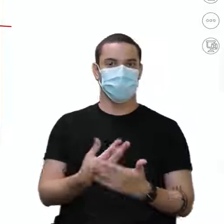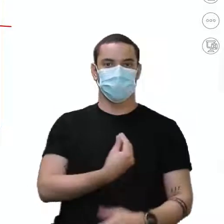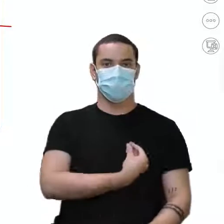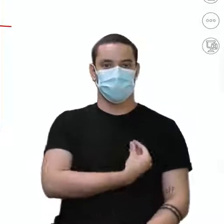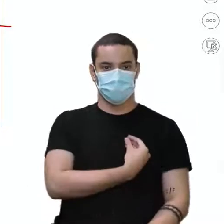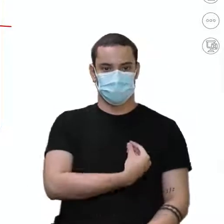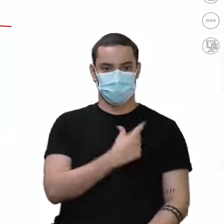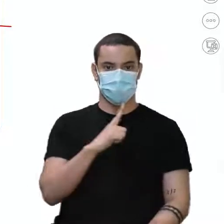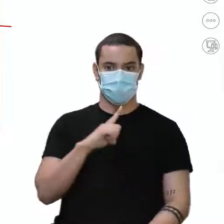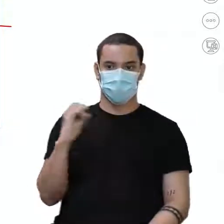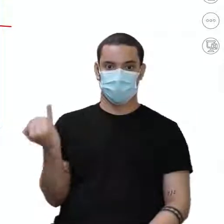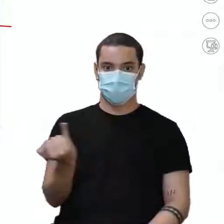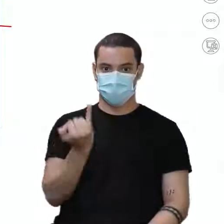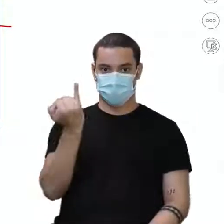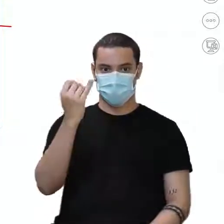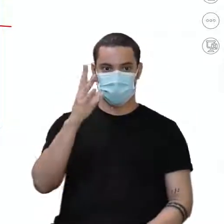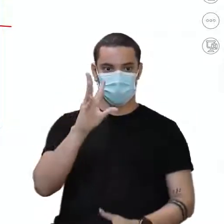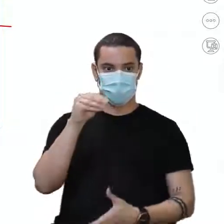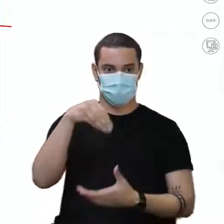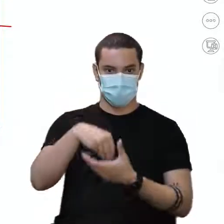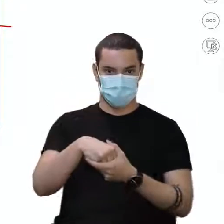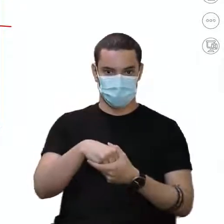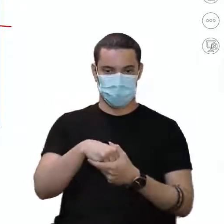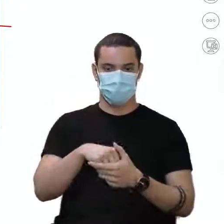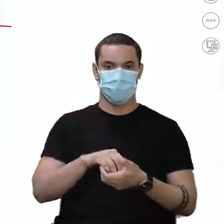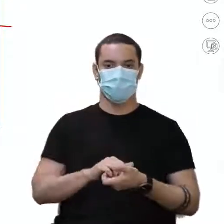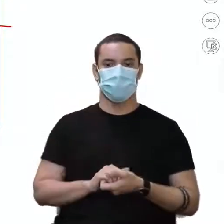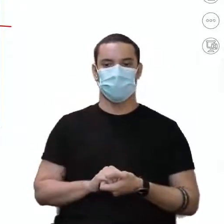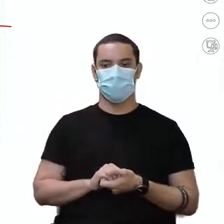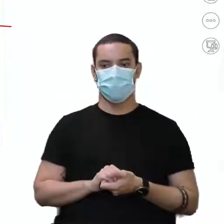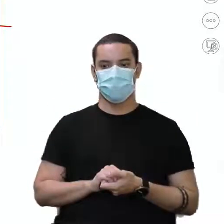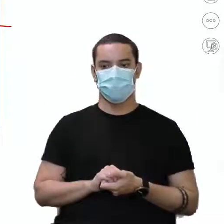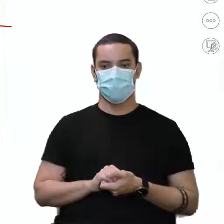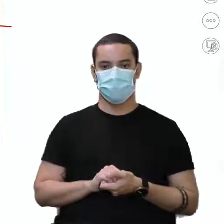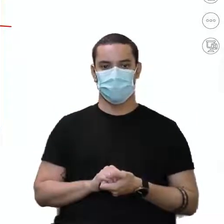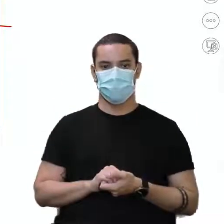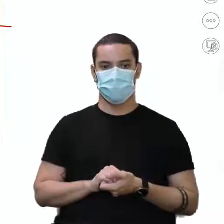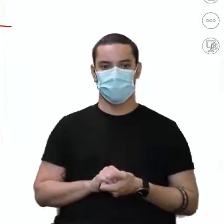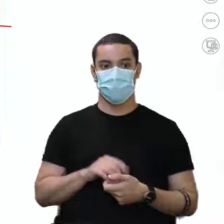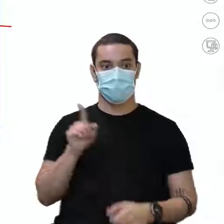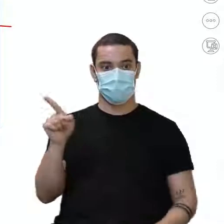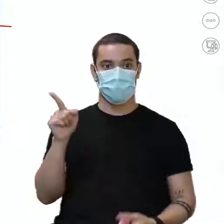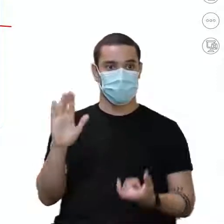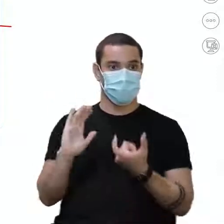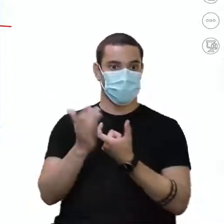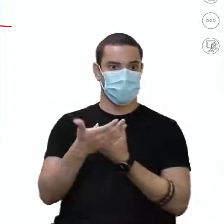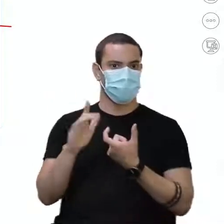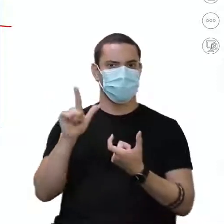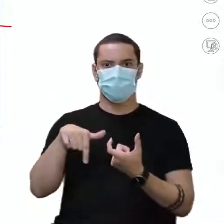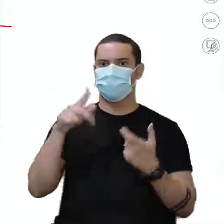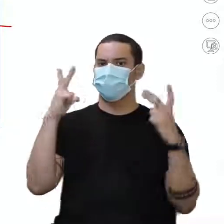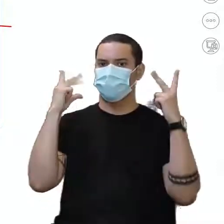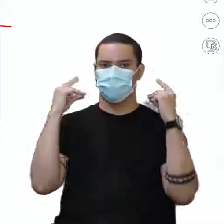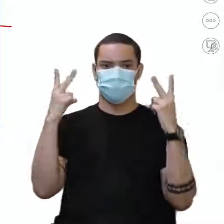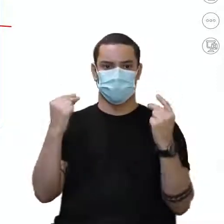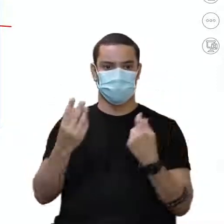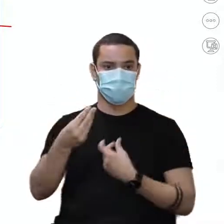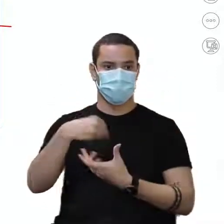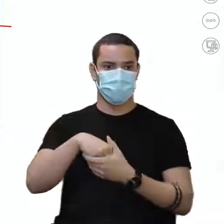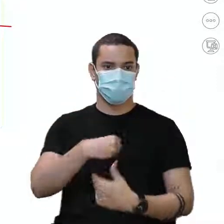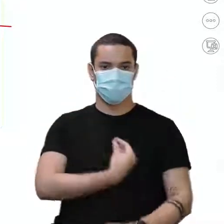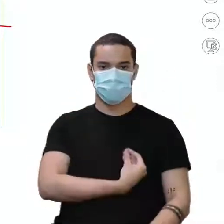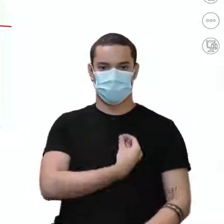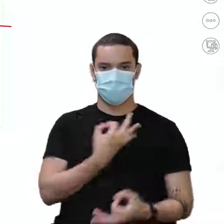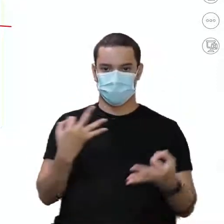presente, têm a sua importância no presente. Aí esses termos eles são muito comuns no presente